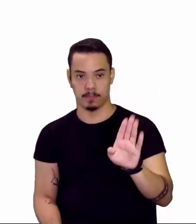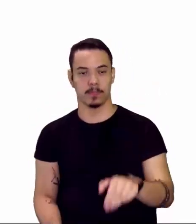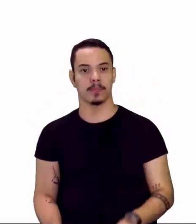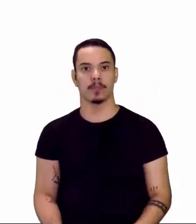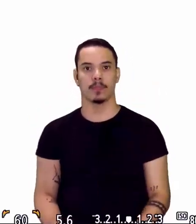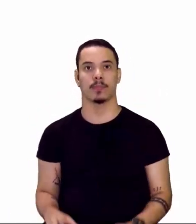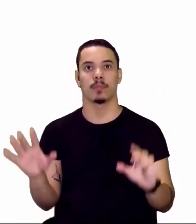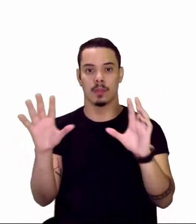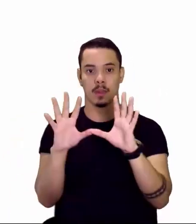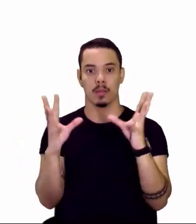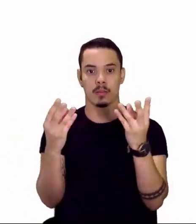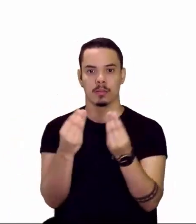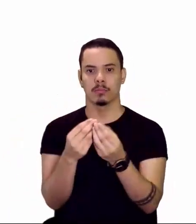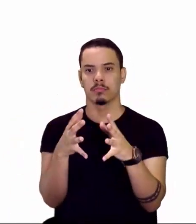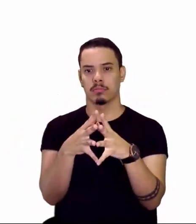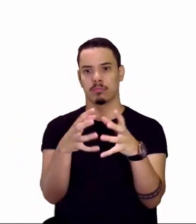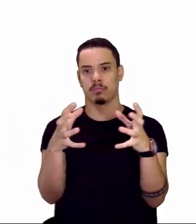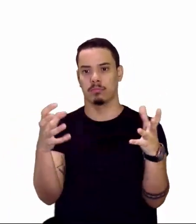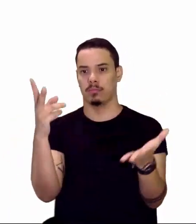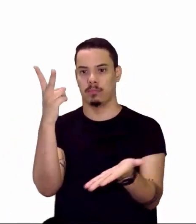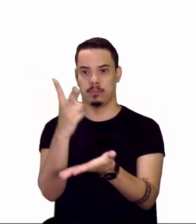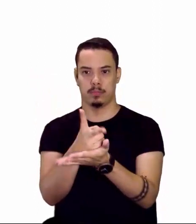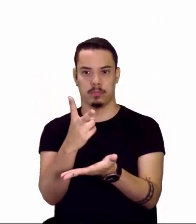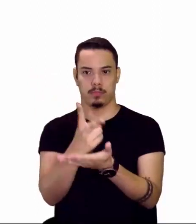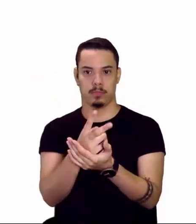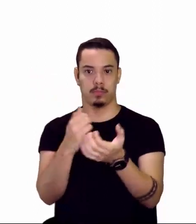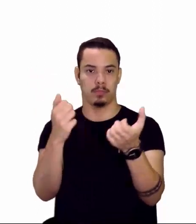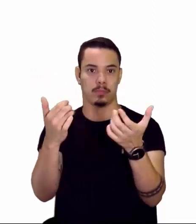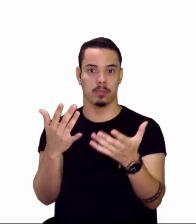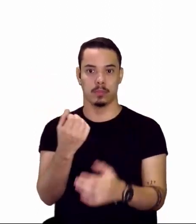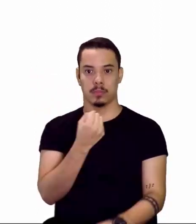E moléculas com expansão do octeto, que chamamos de C.